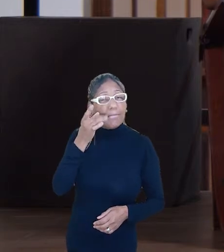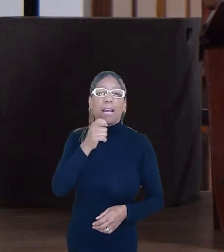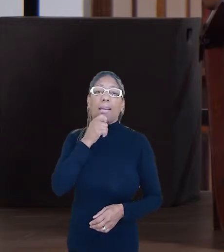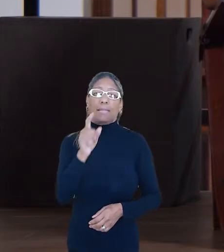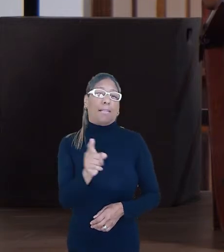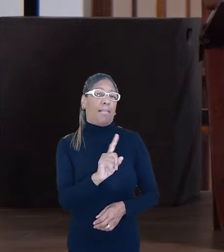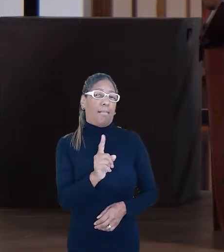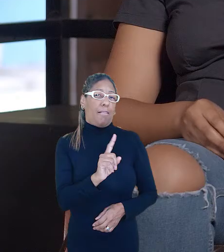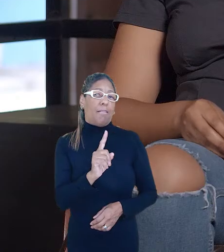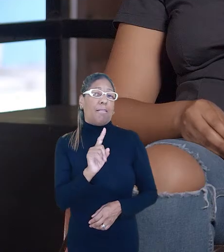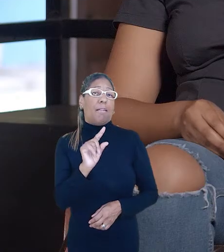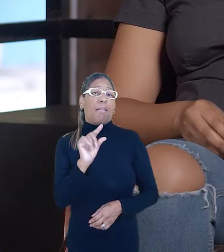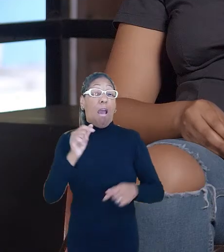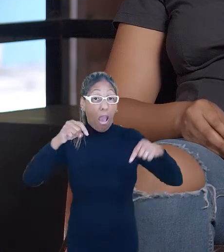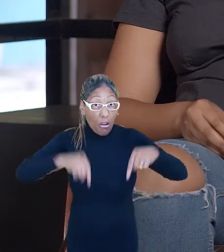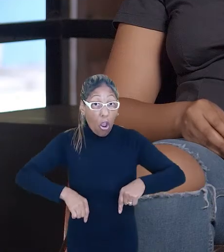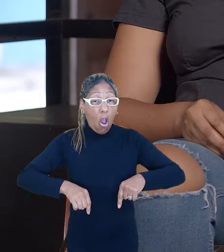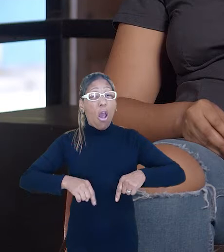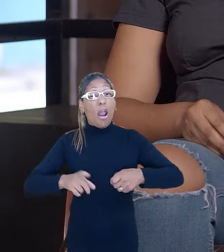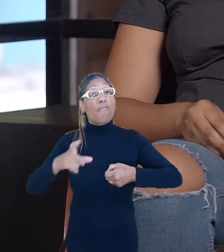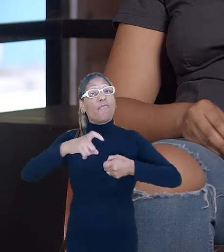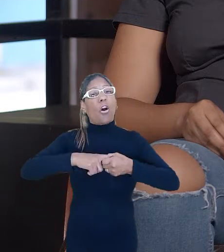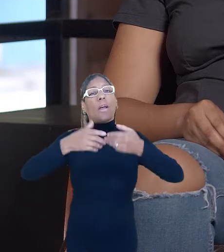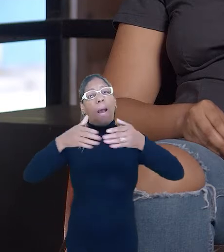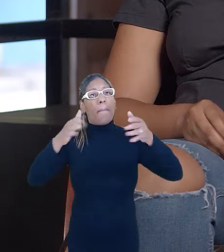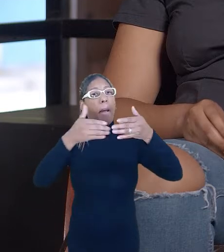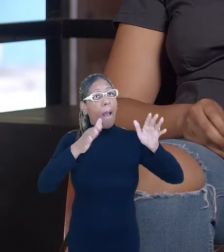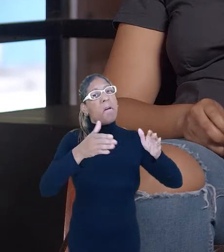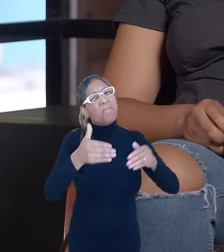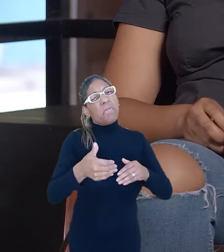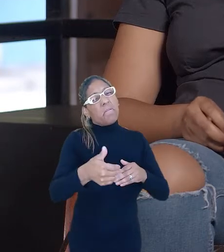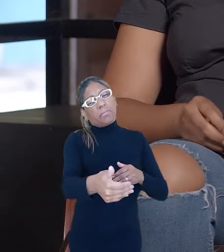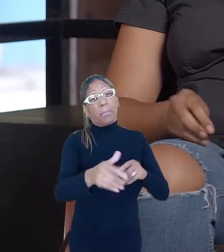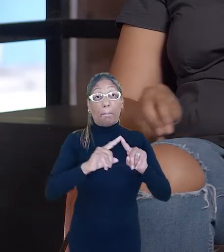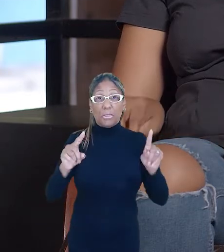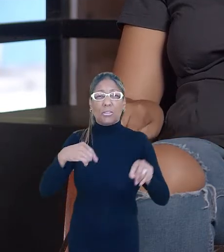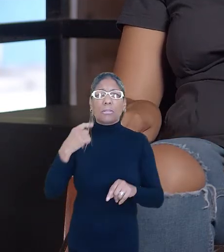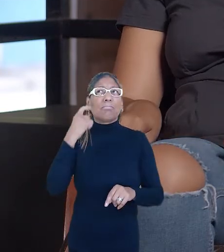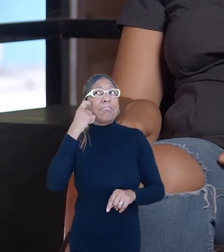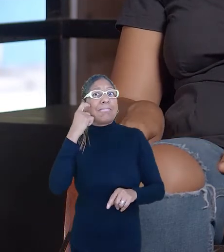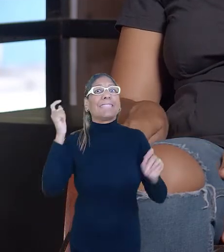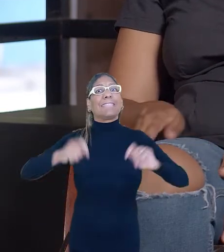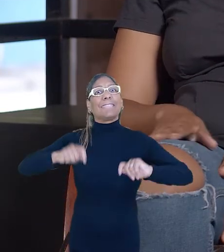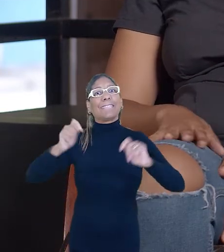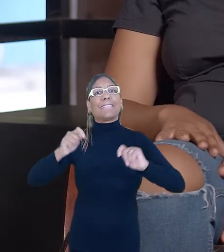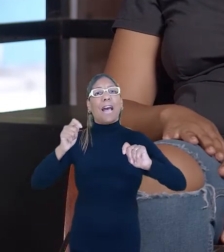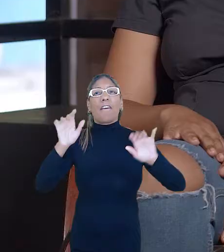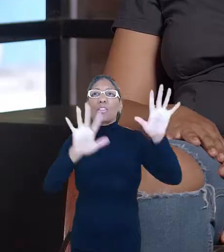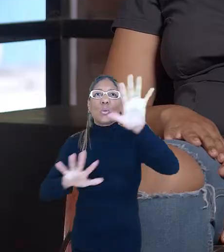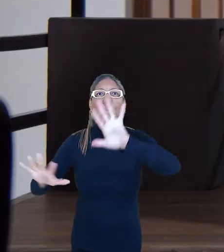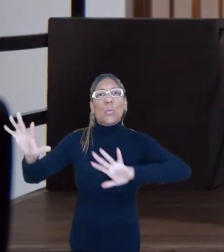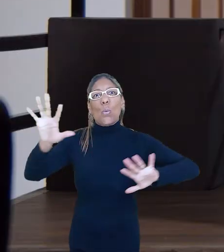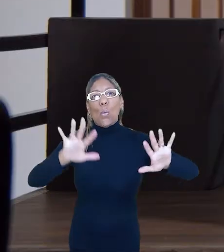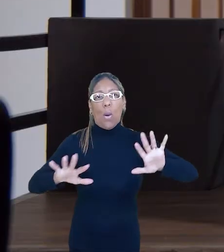né? Falando, porque agora que as coisas estão voltando, né? Mas a gente acabou buscando esse lado